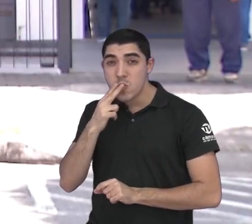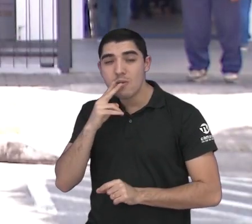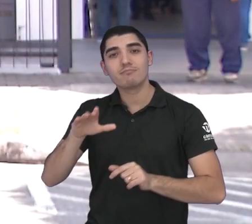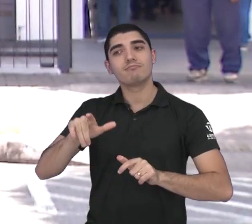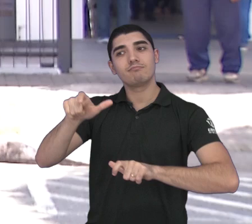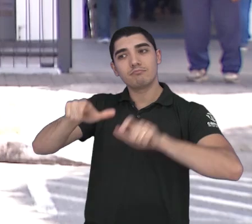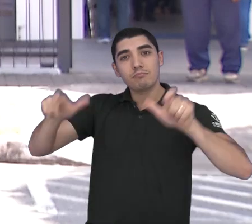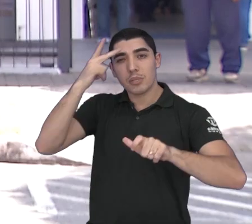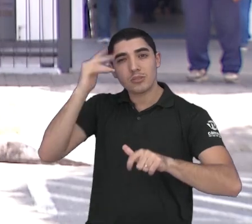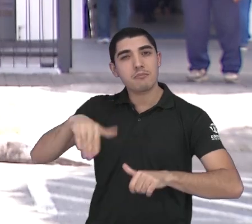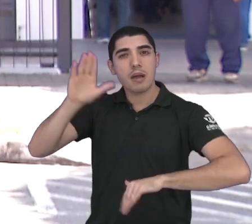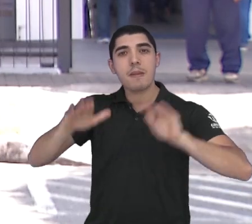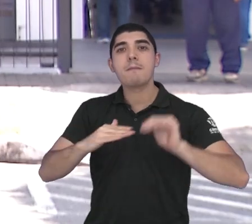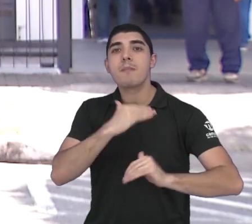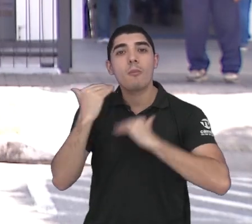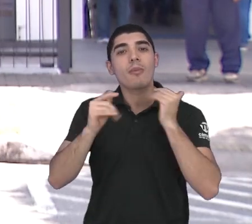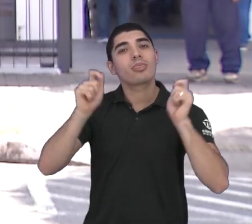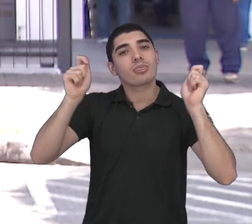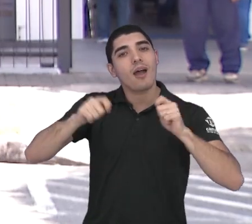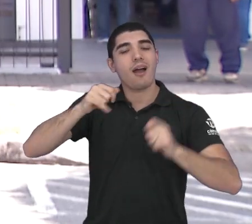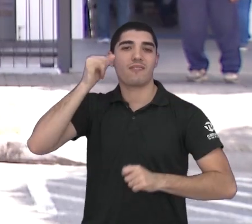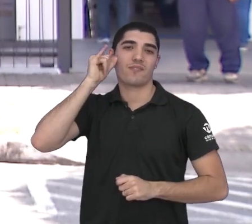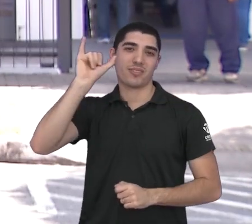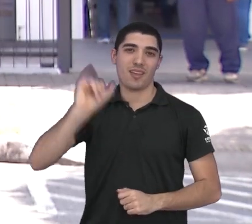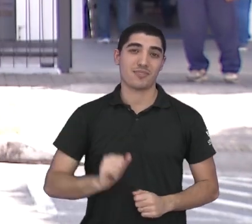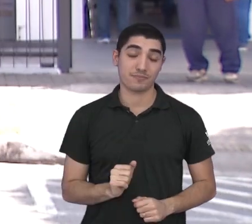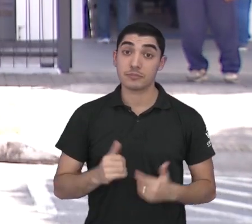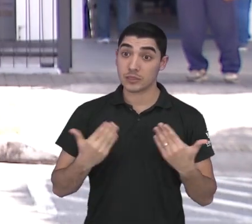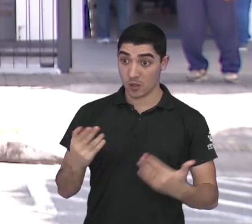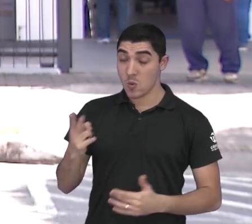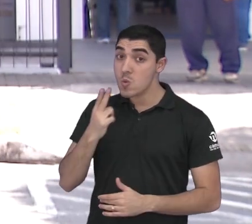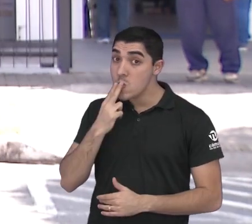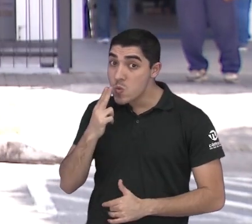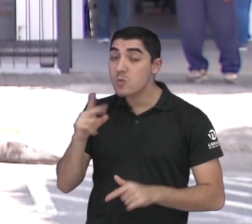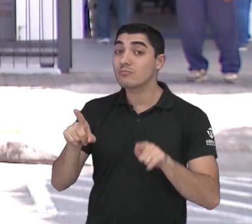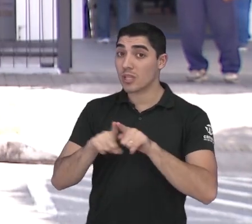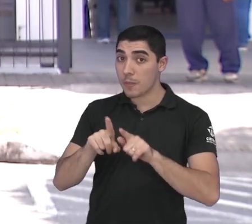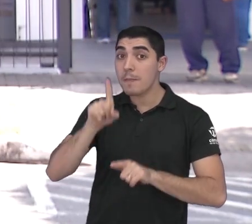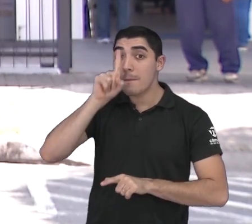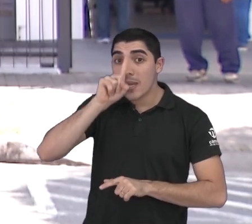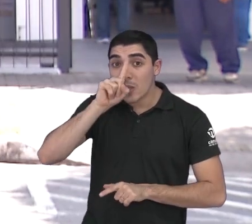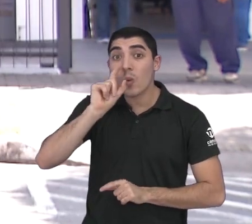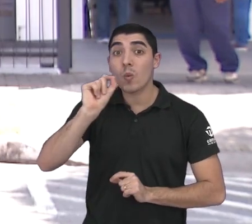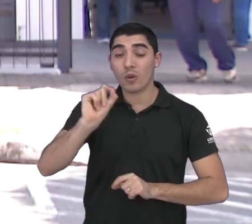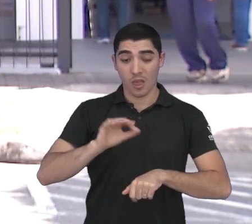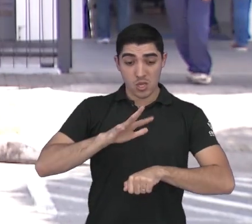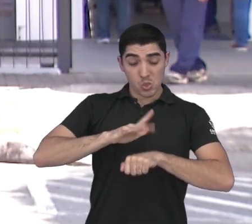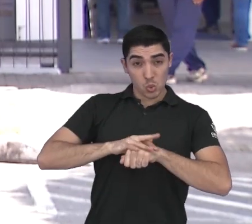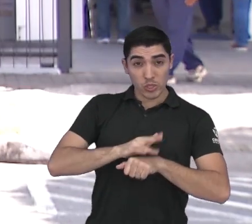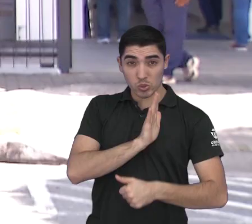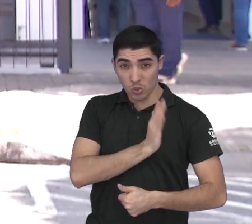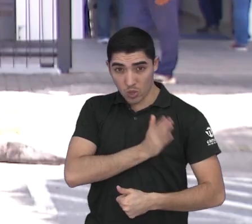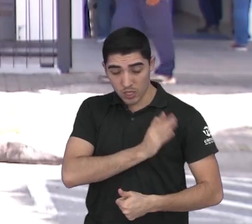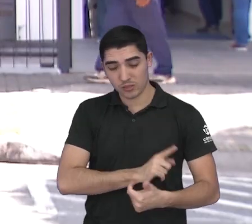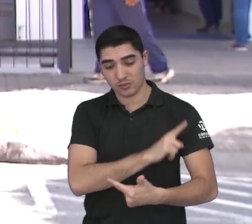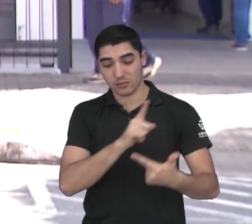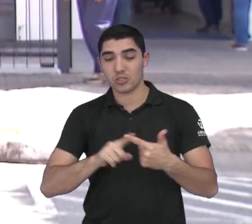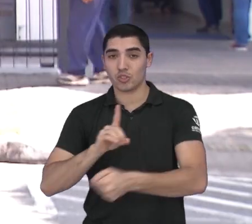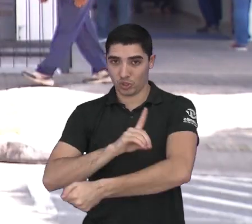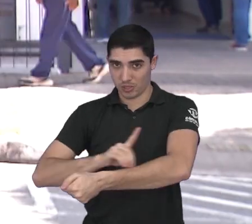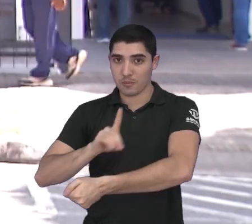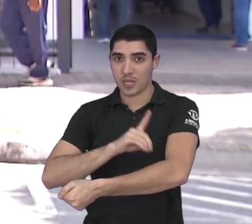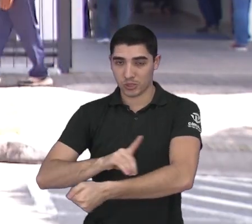mortes que poderiam ter sido evitadas. Além disso, ele é um importante fator de risco para o desenvolvimento de doenças cardiovasculares